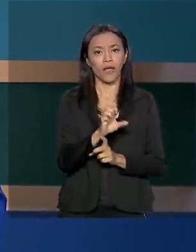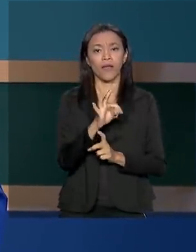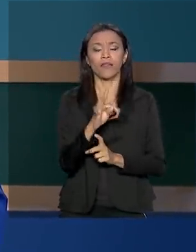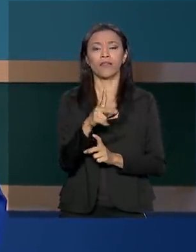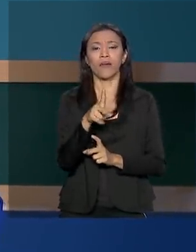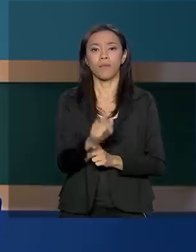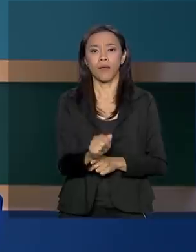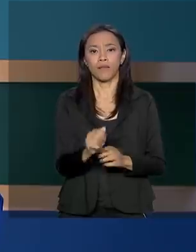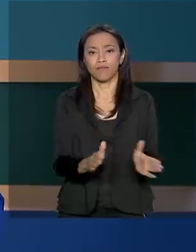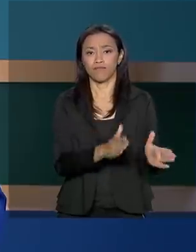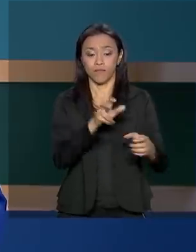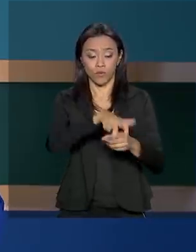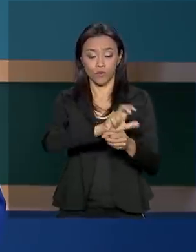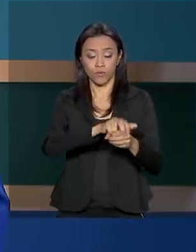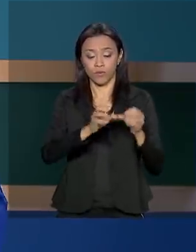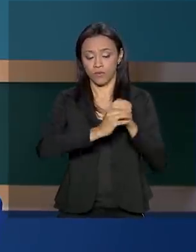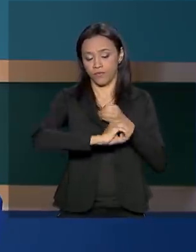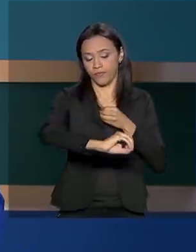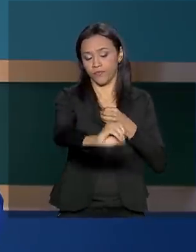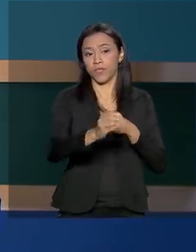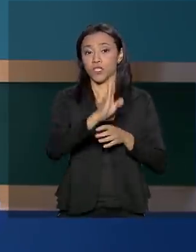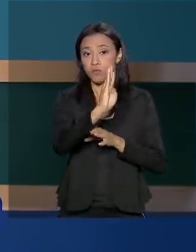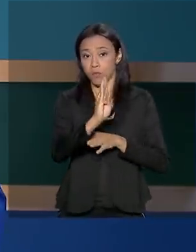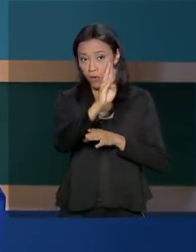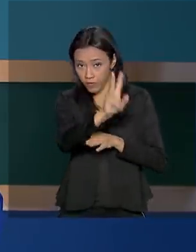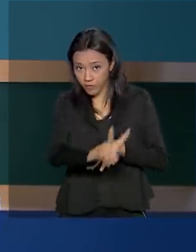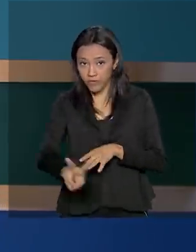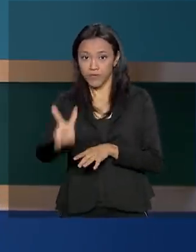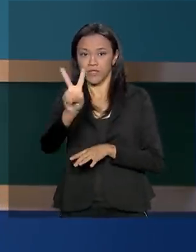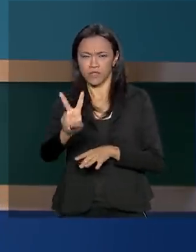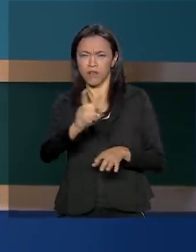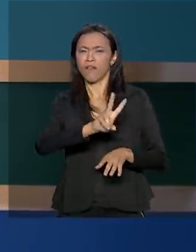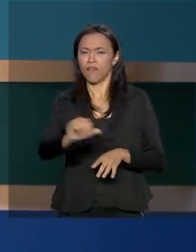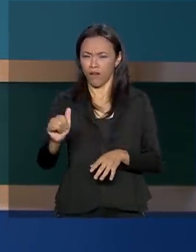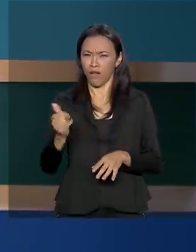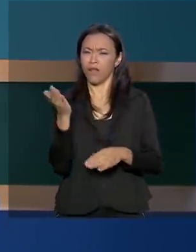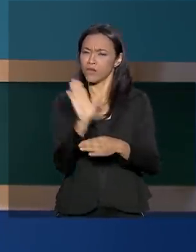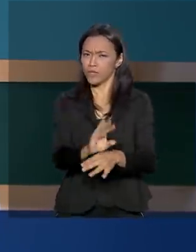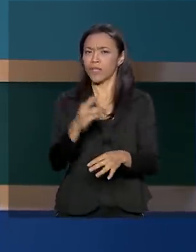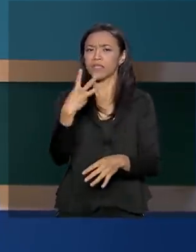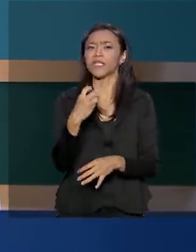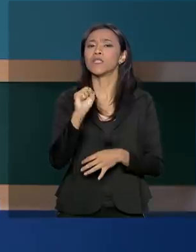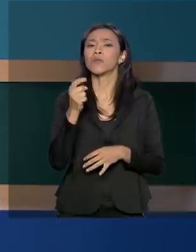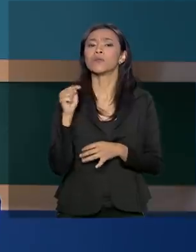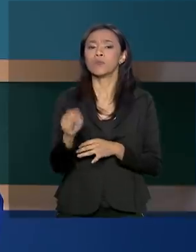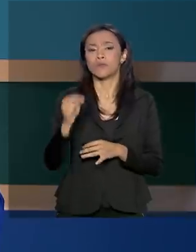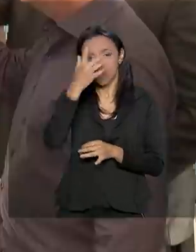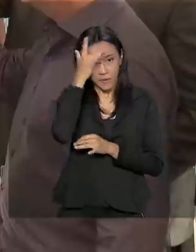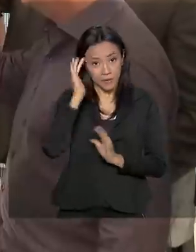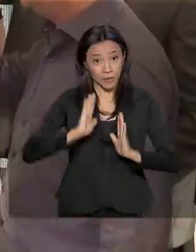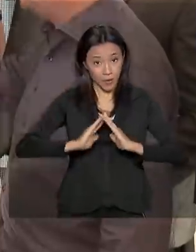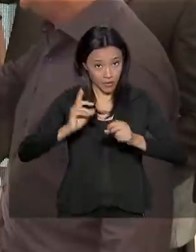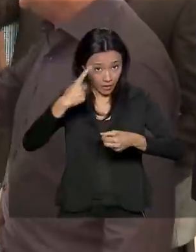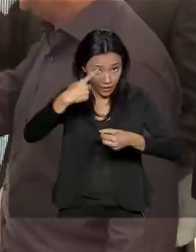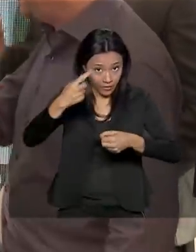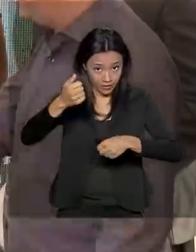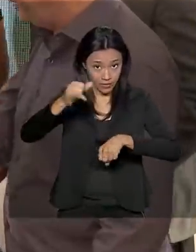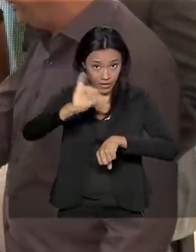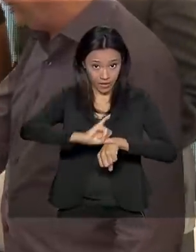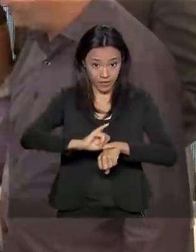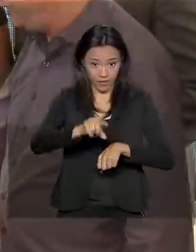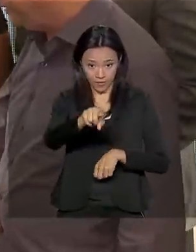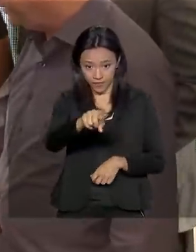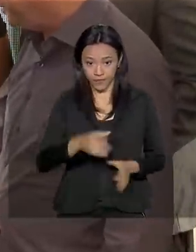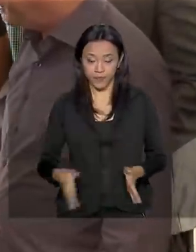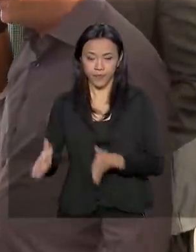de boa vista o trecho vai beneficiar 38 mil pessoas da capital as obras dessa etapa do